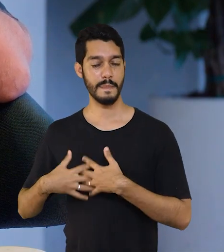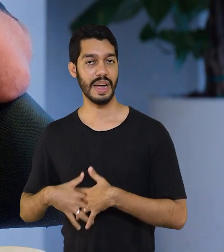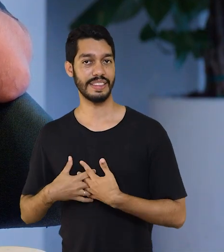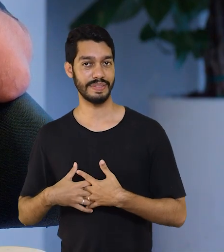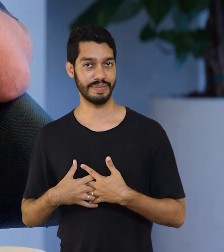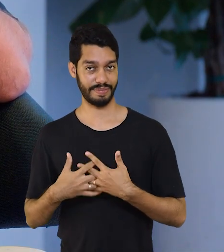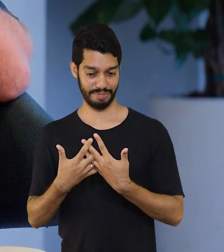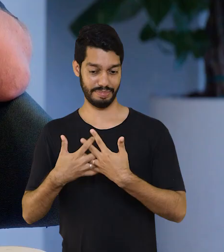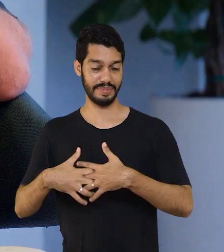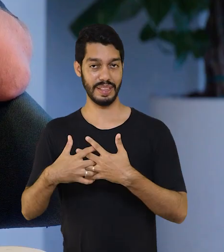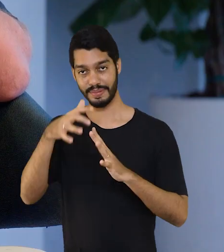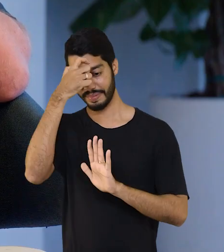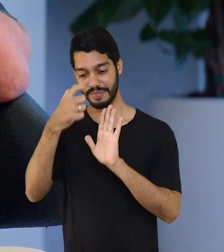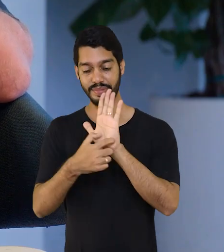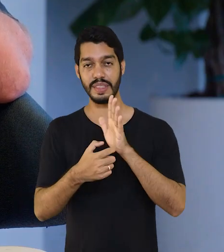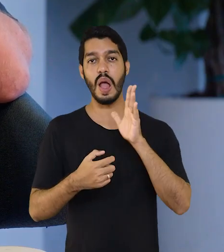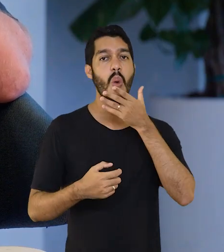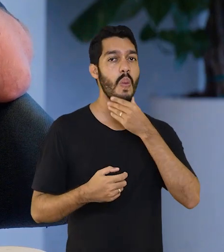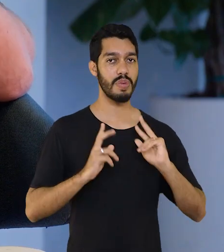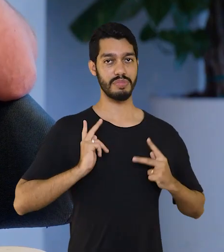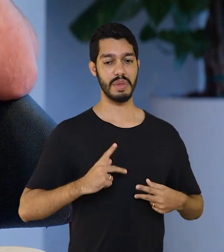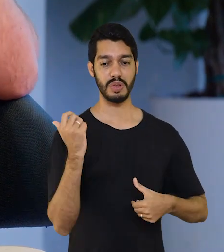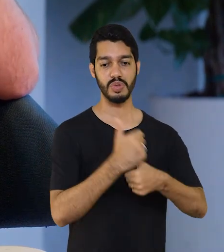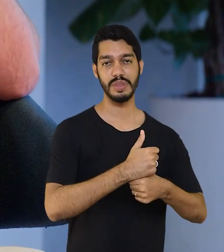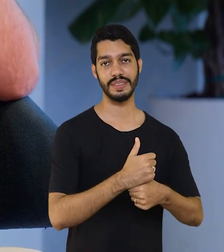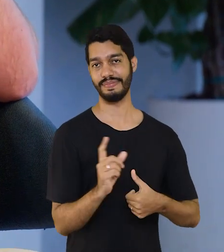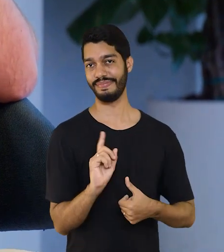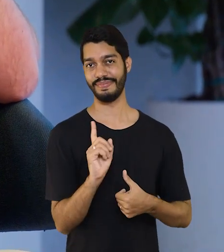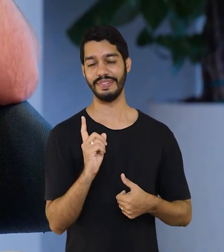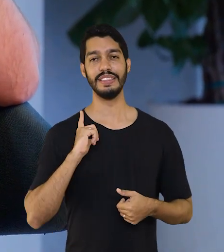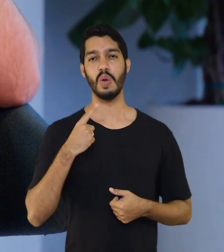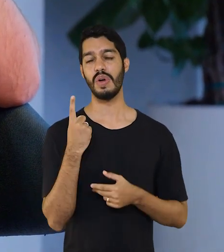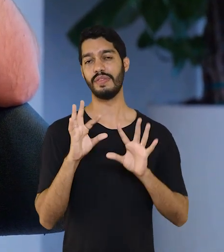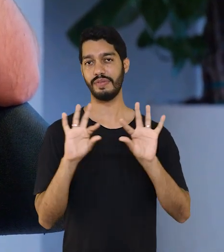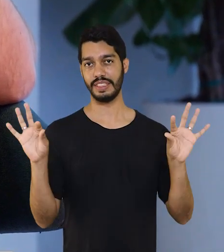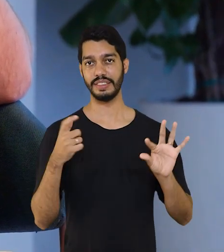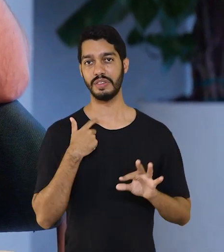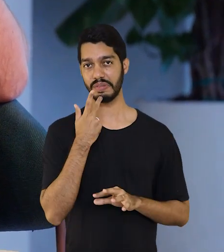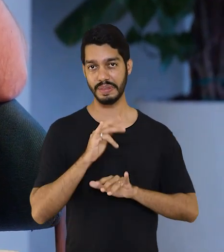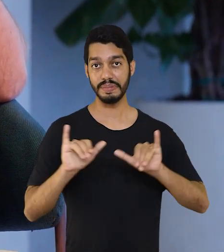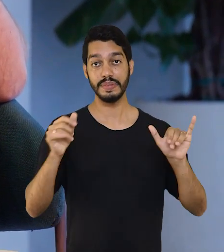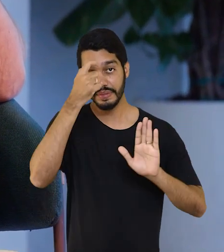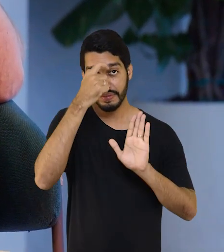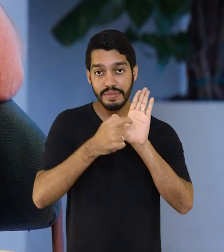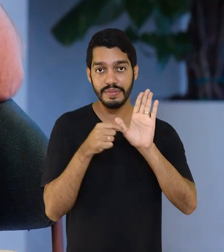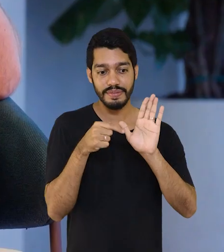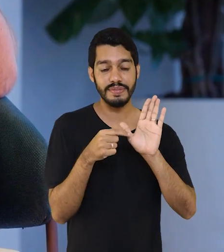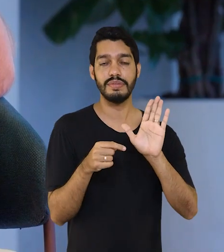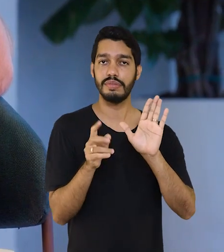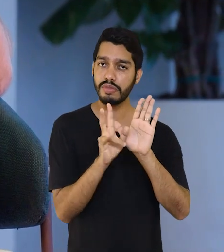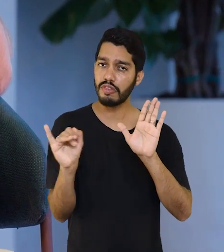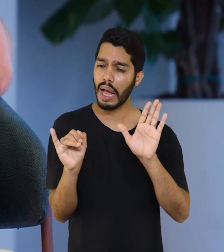só a inteligência artificial substituindo o homem. Enfim, então, eu diria que está aí. Tem uma frase que eu gosto muito que diz, poxa, a inteligência